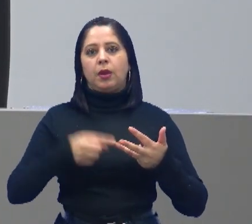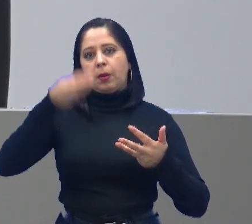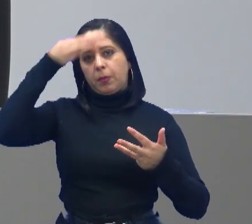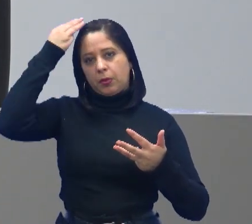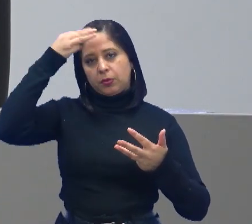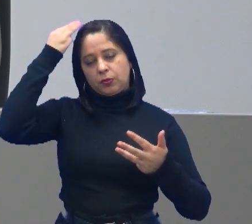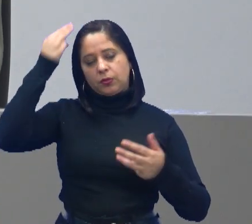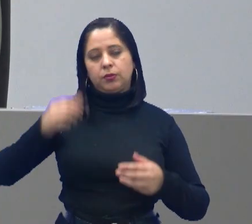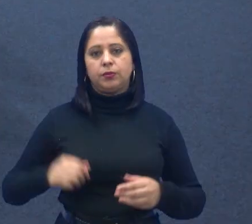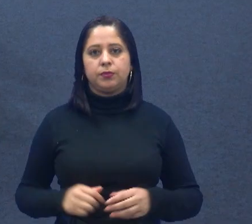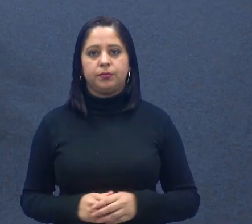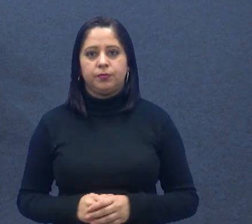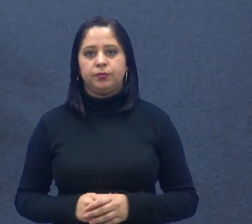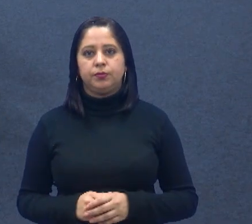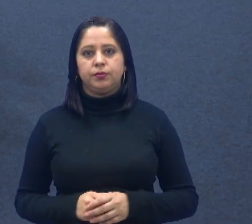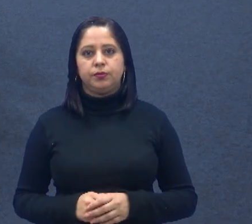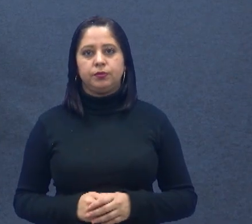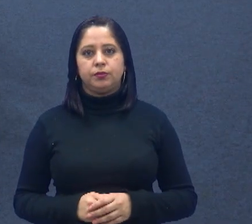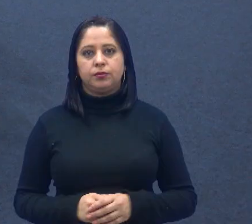Filho.